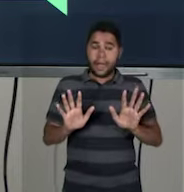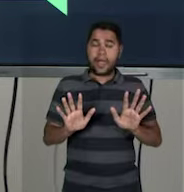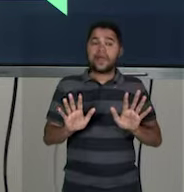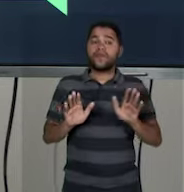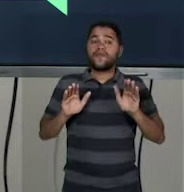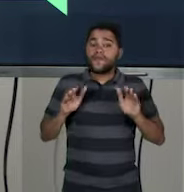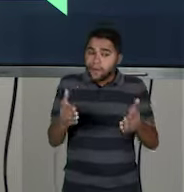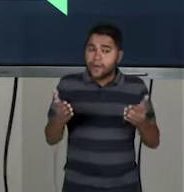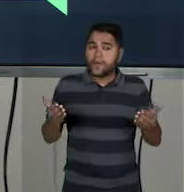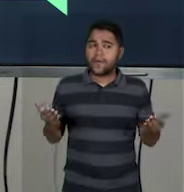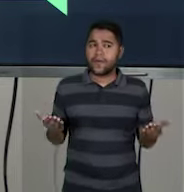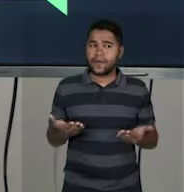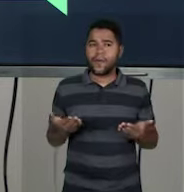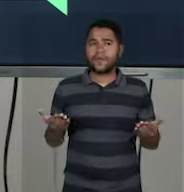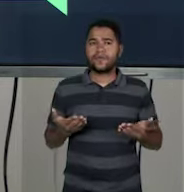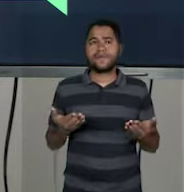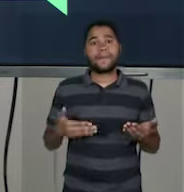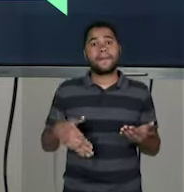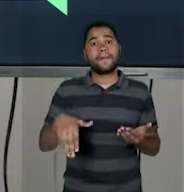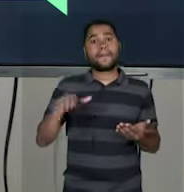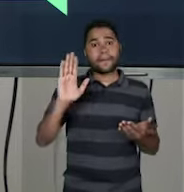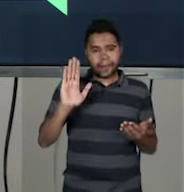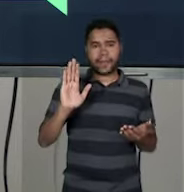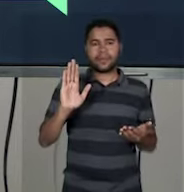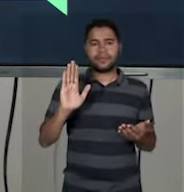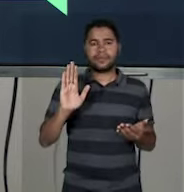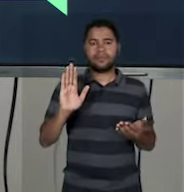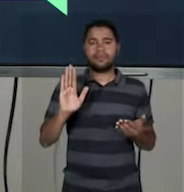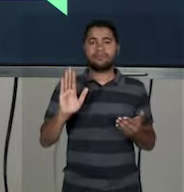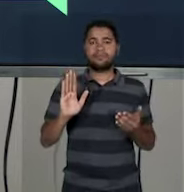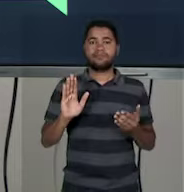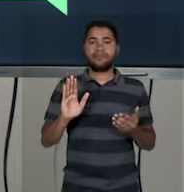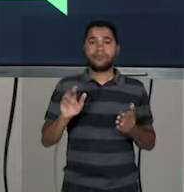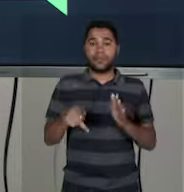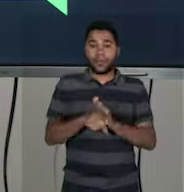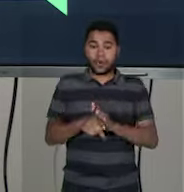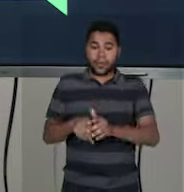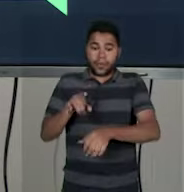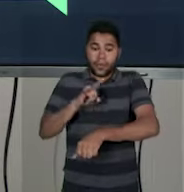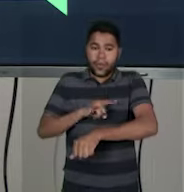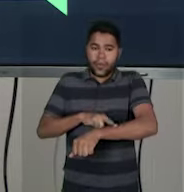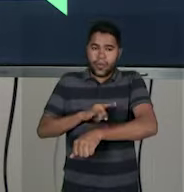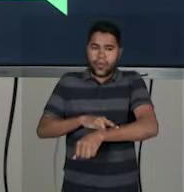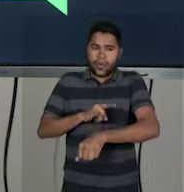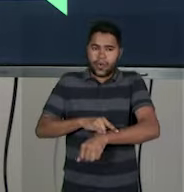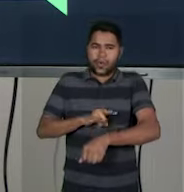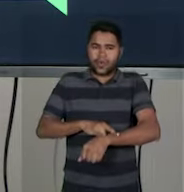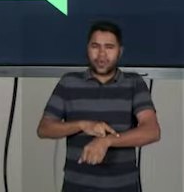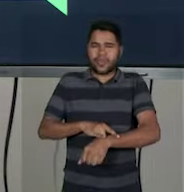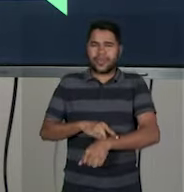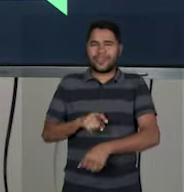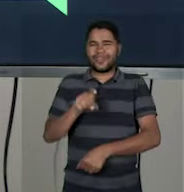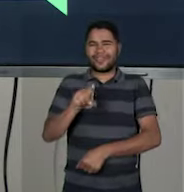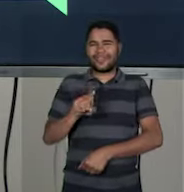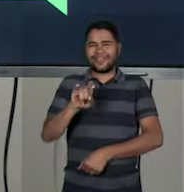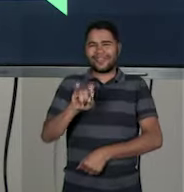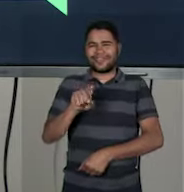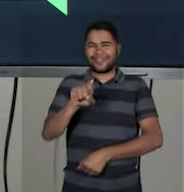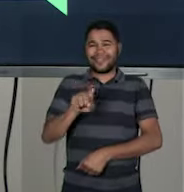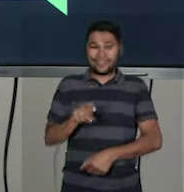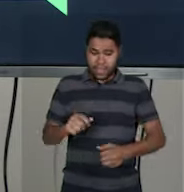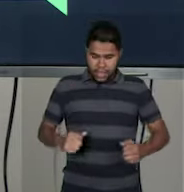foco hoje vai ser um pouco maior sobre o sistema urinário, porque os rins, como são os